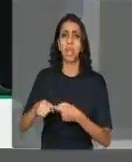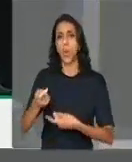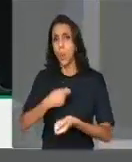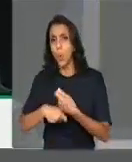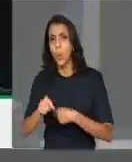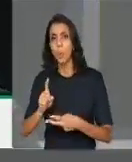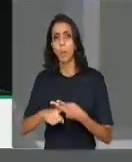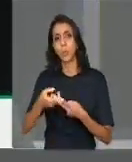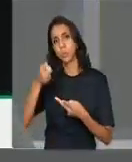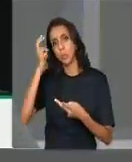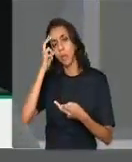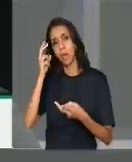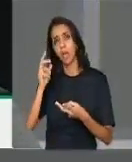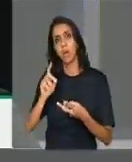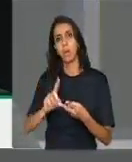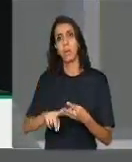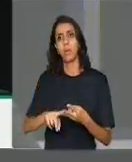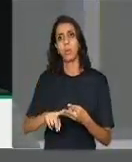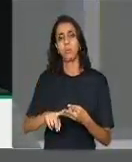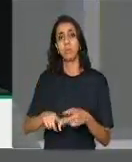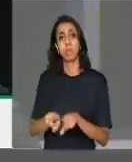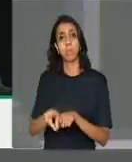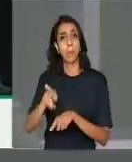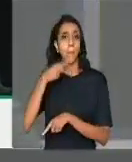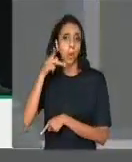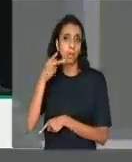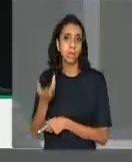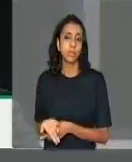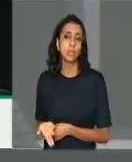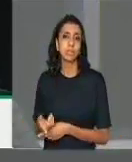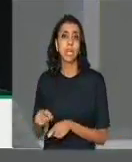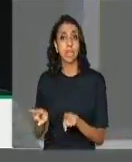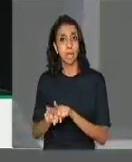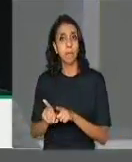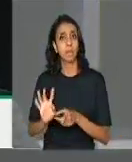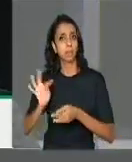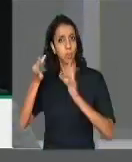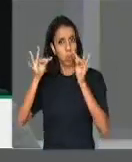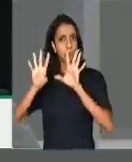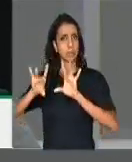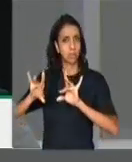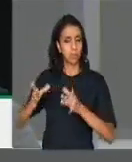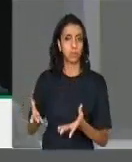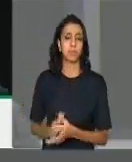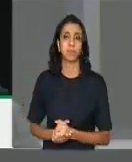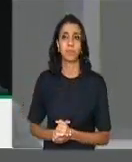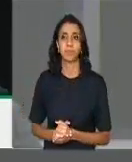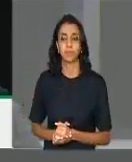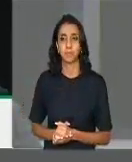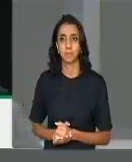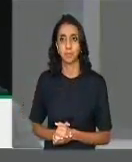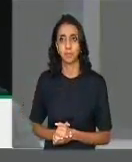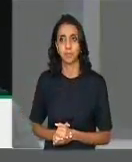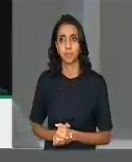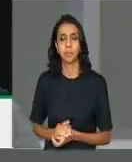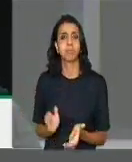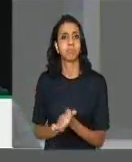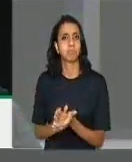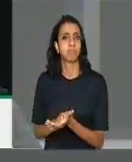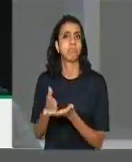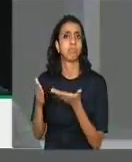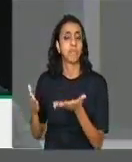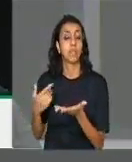econômica, cultural e política, além da científica e tecnológica. Então, parabenizo e espero que